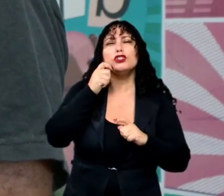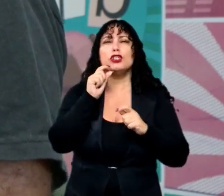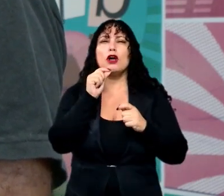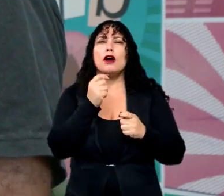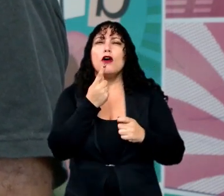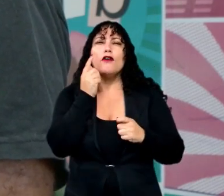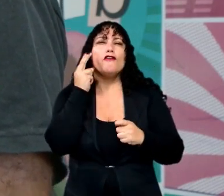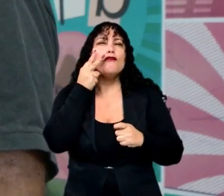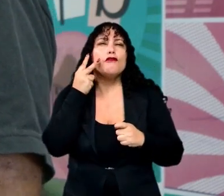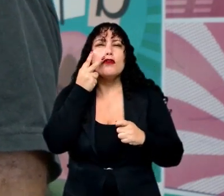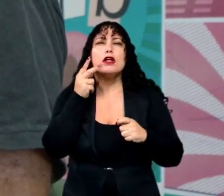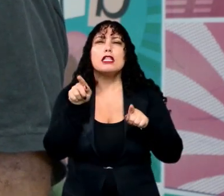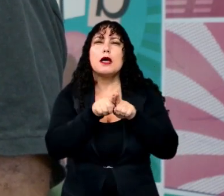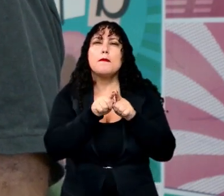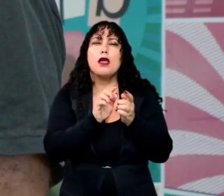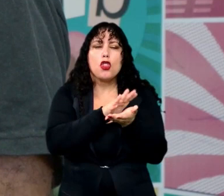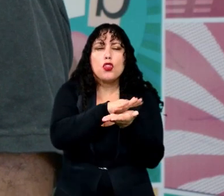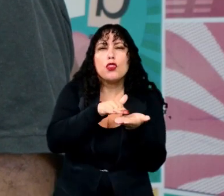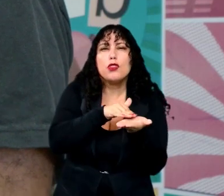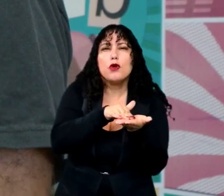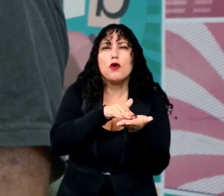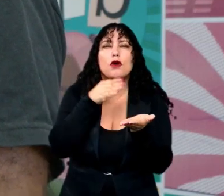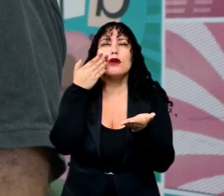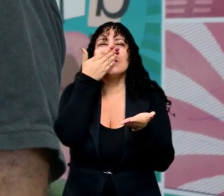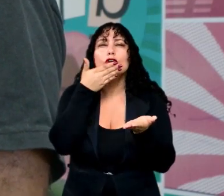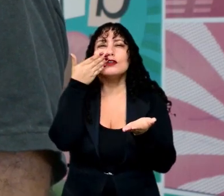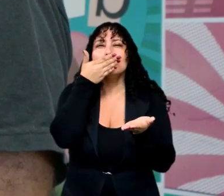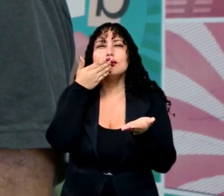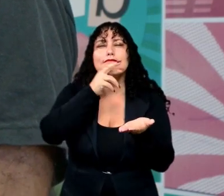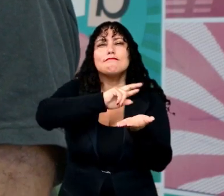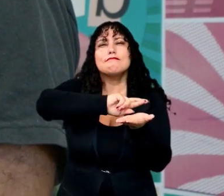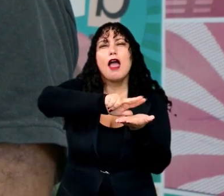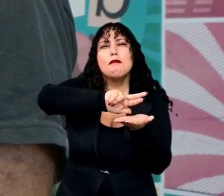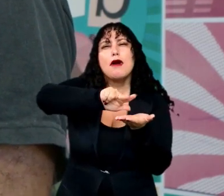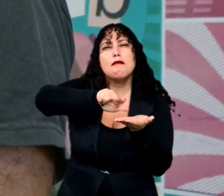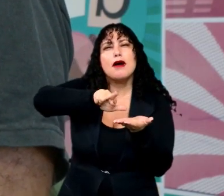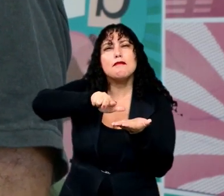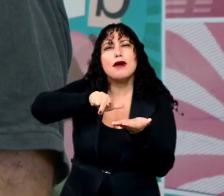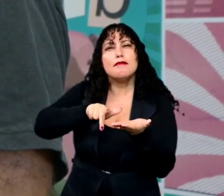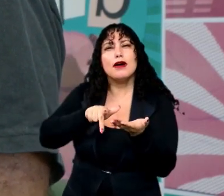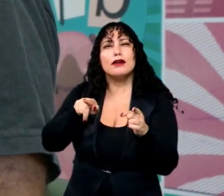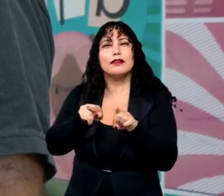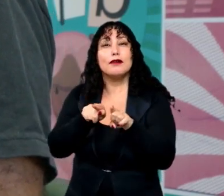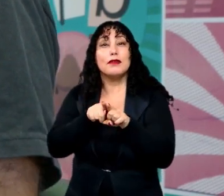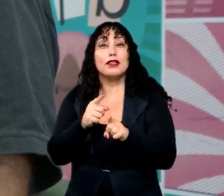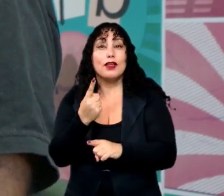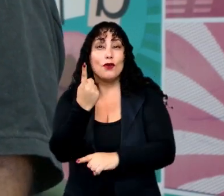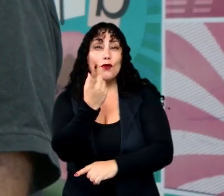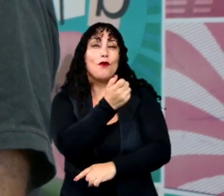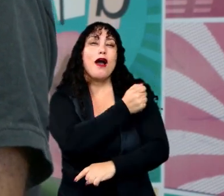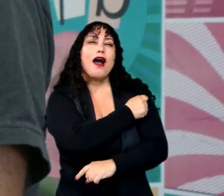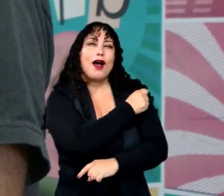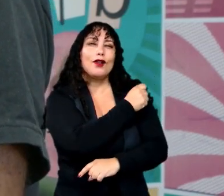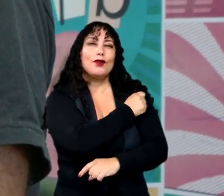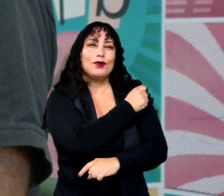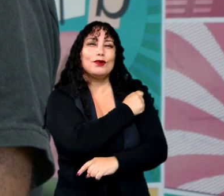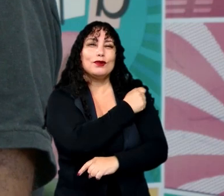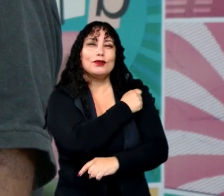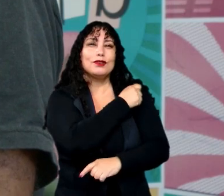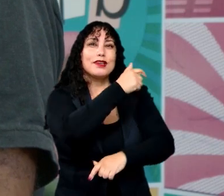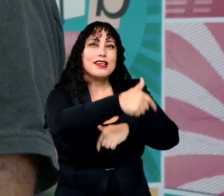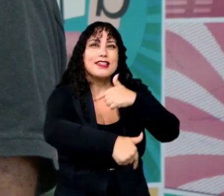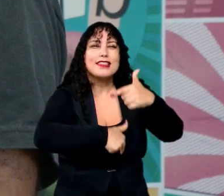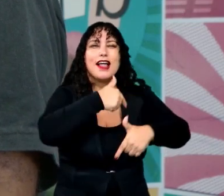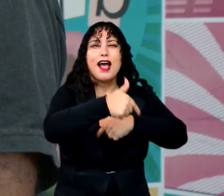eh brigadeiros doces eh Teve um aluno que atua